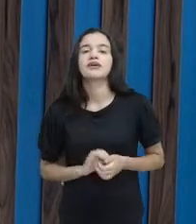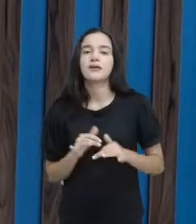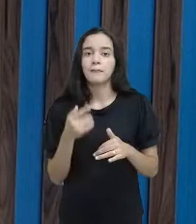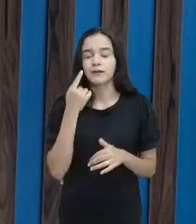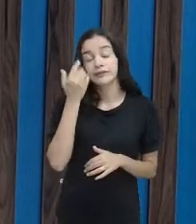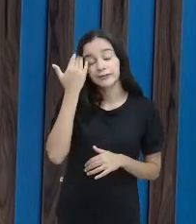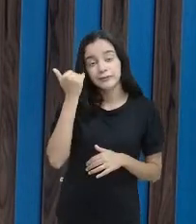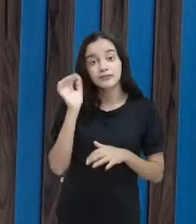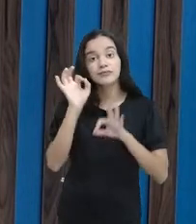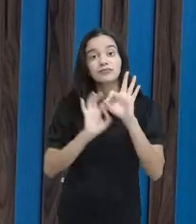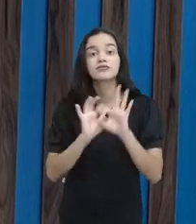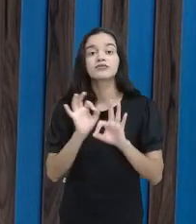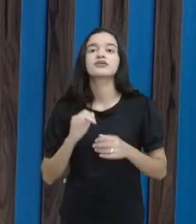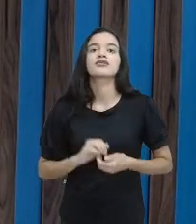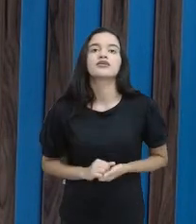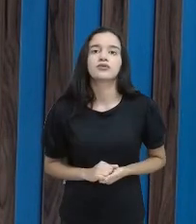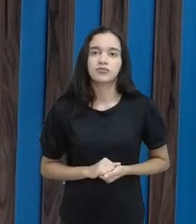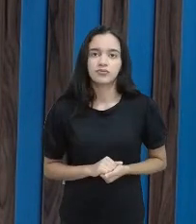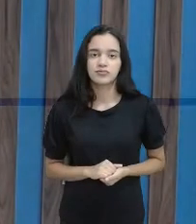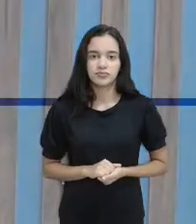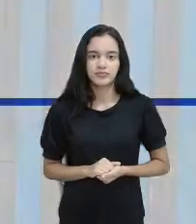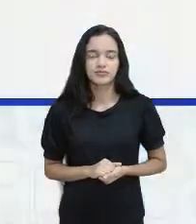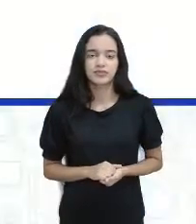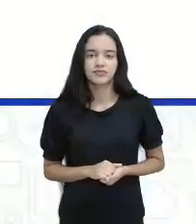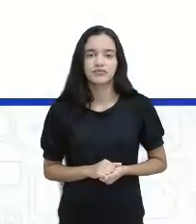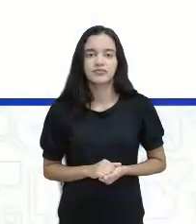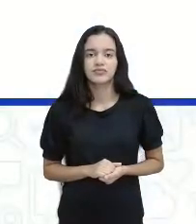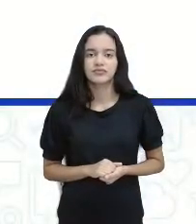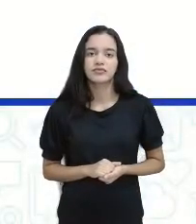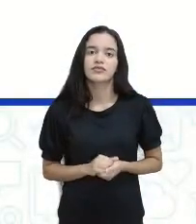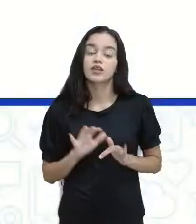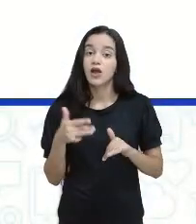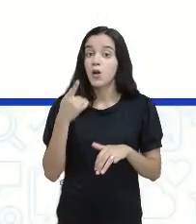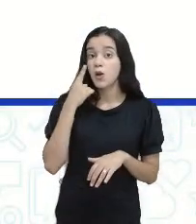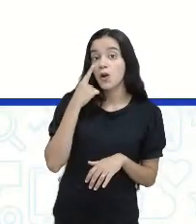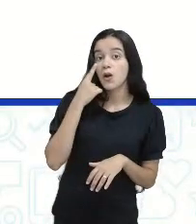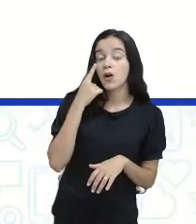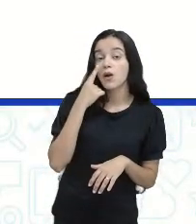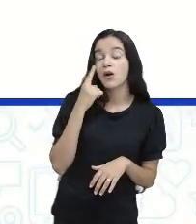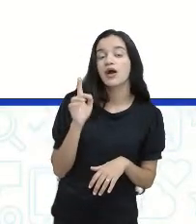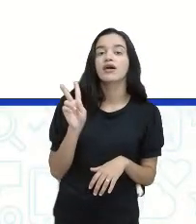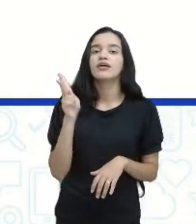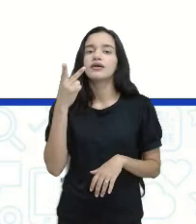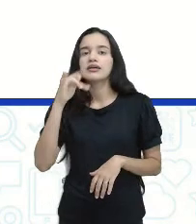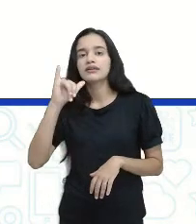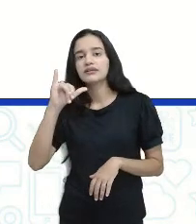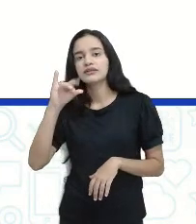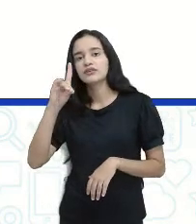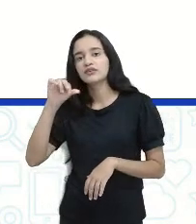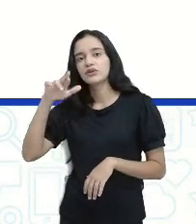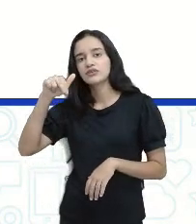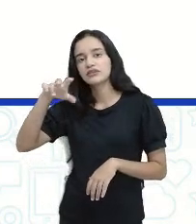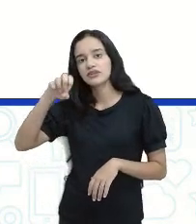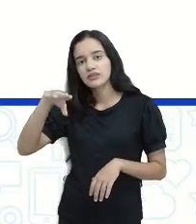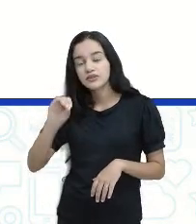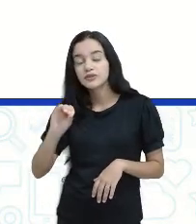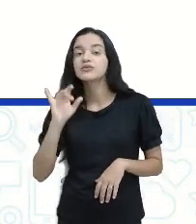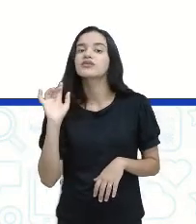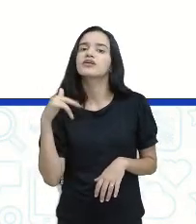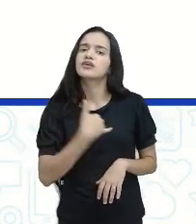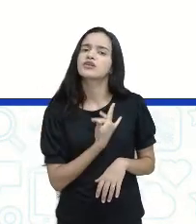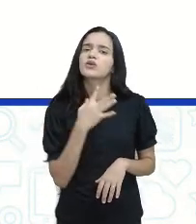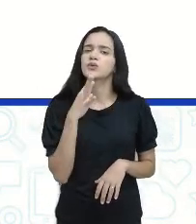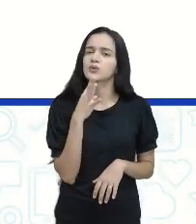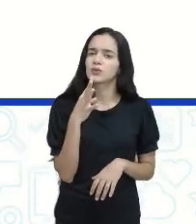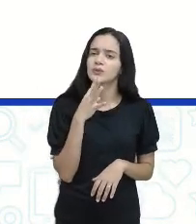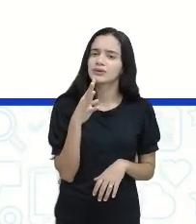mesmo, né? Muito bem, prof, é isso aí. Então, olha só, o hidrogênio é o nosso elemento mais abundante, né? É um elemento que a gente conhece,